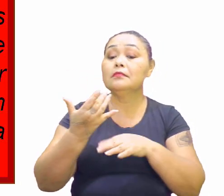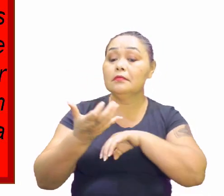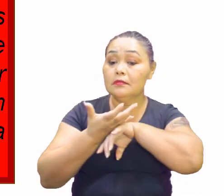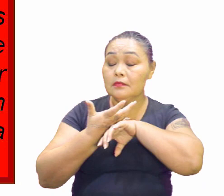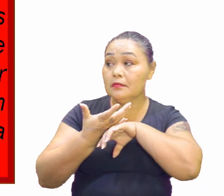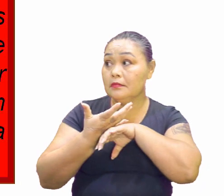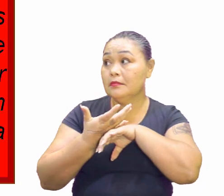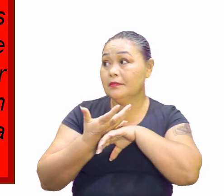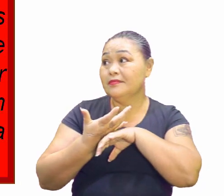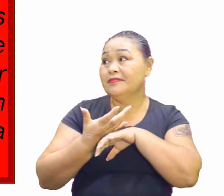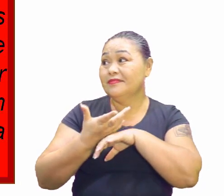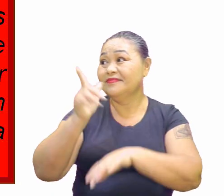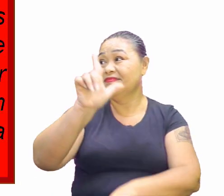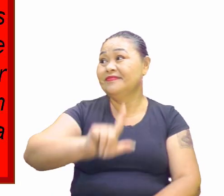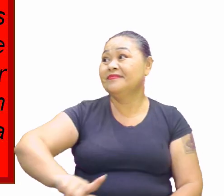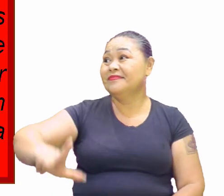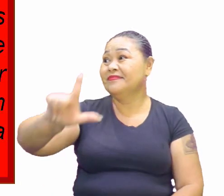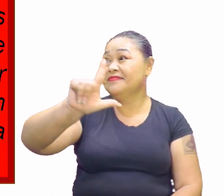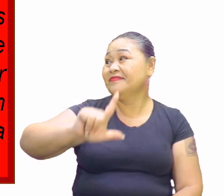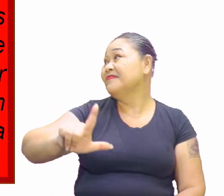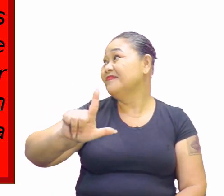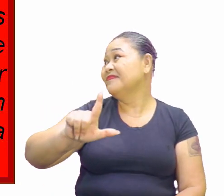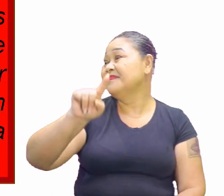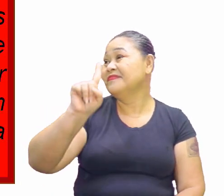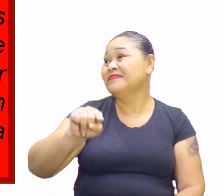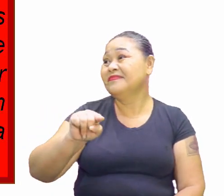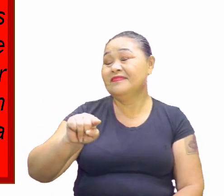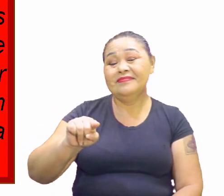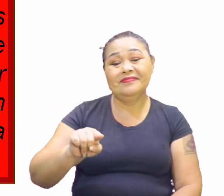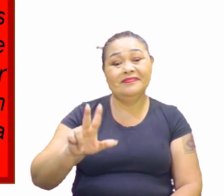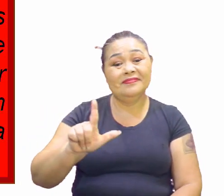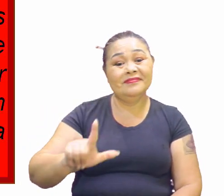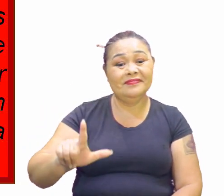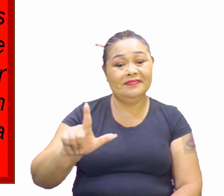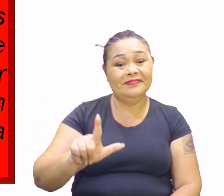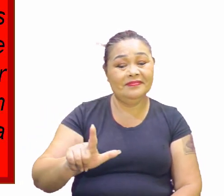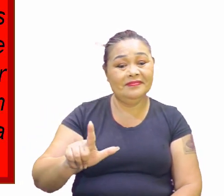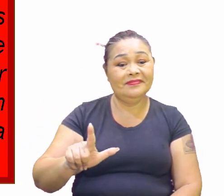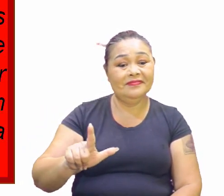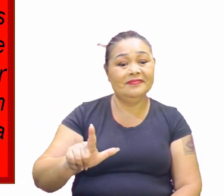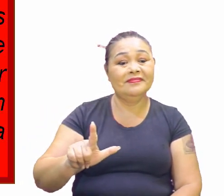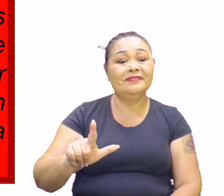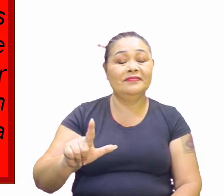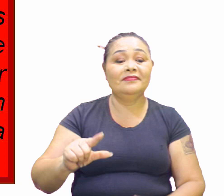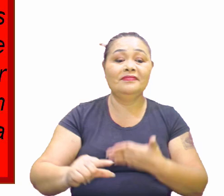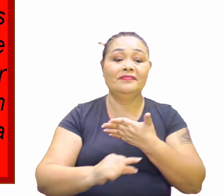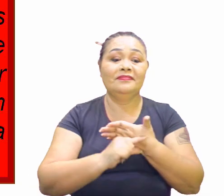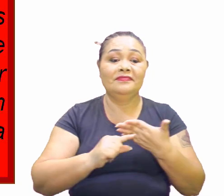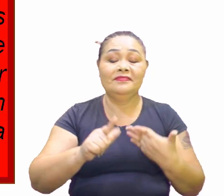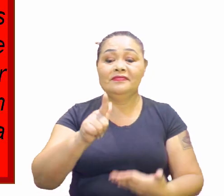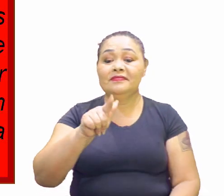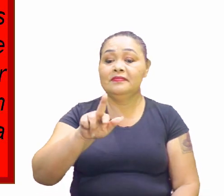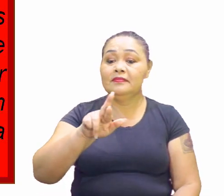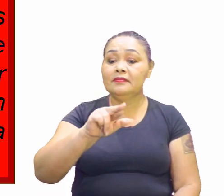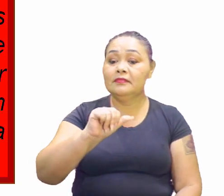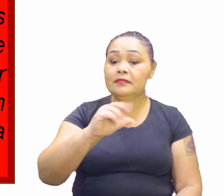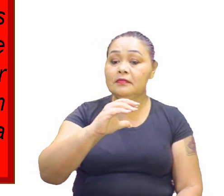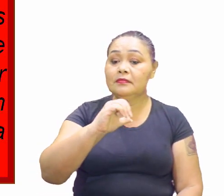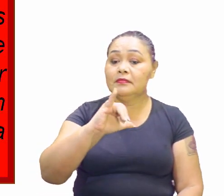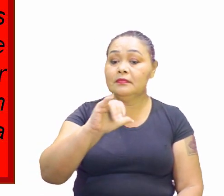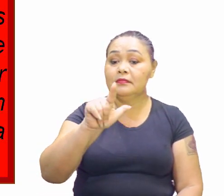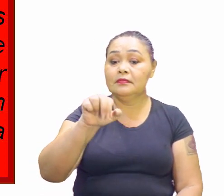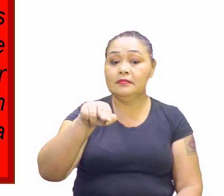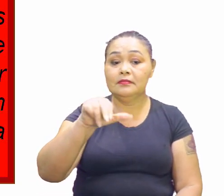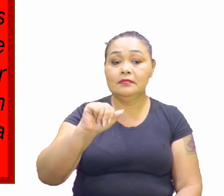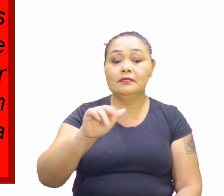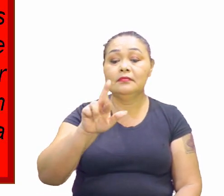disciplina, literatura, né? Exatamente. E, ó, usando aqui, ó, Graciliano Ramos, ele contextualizou. E aí o texto já E começa